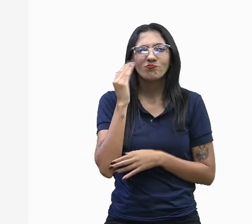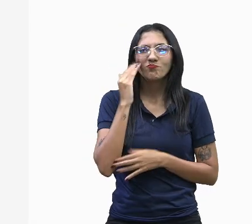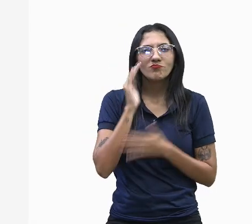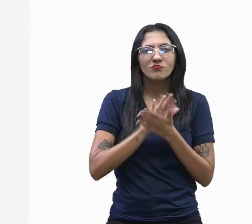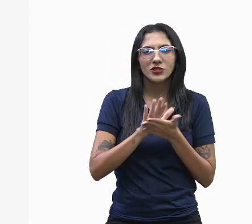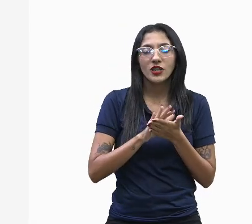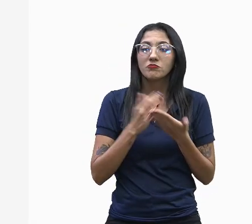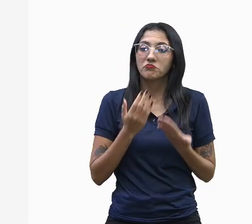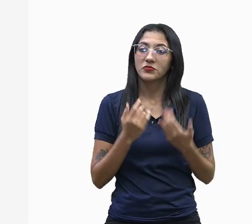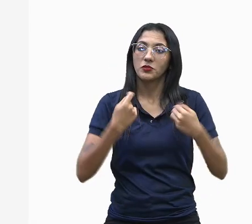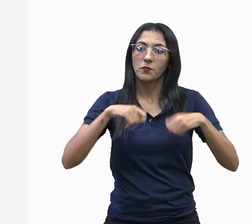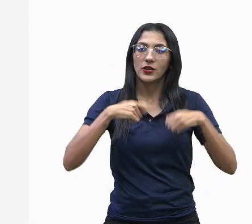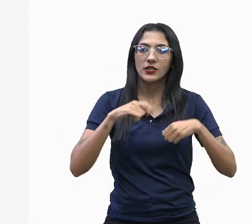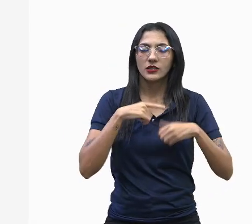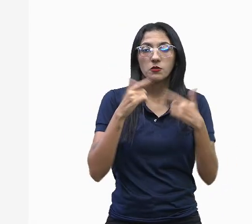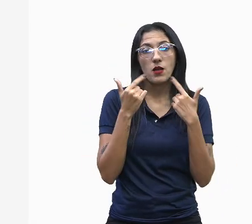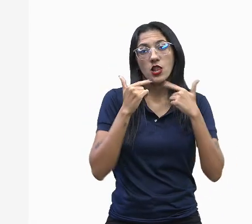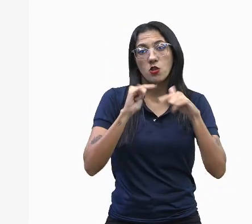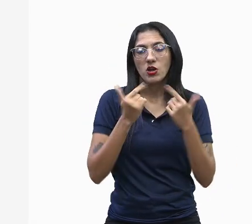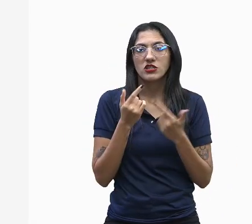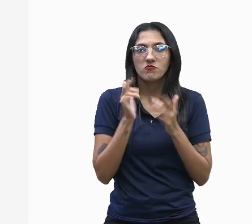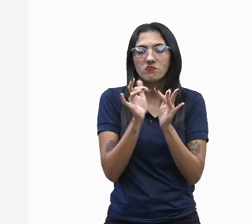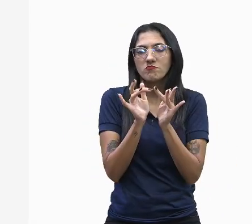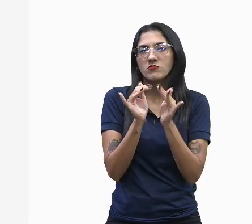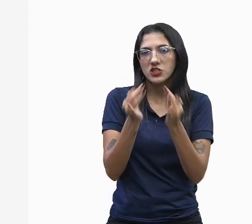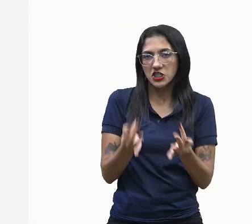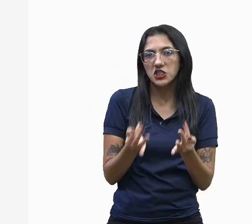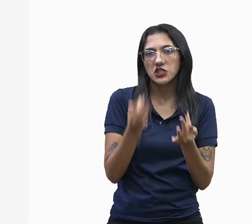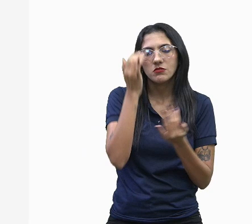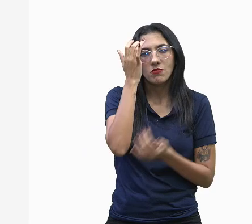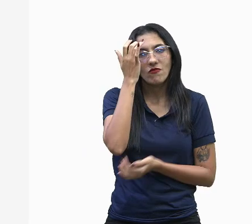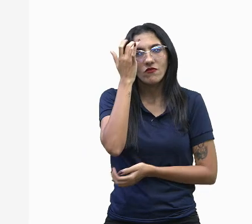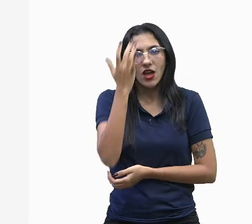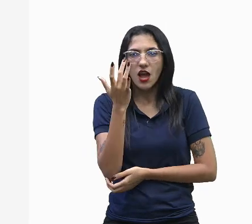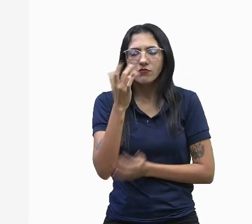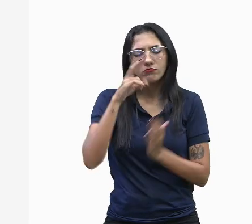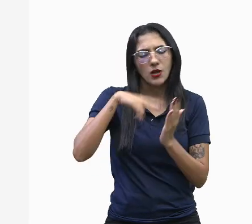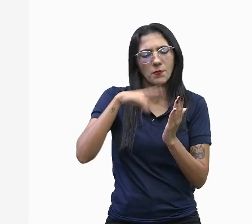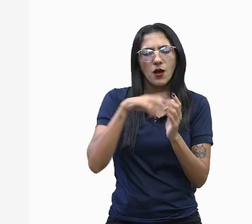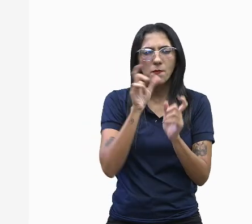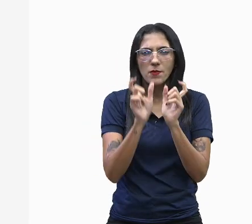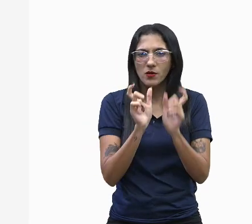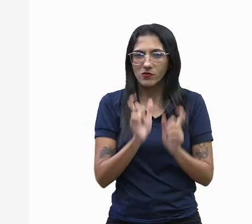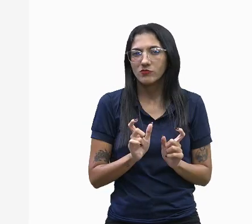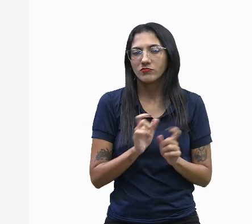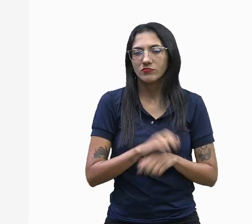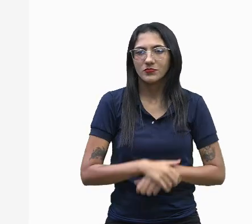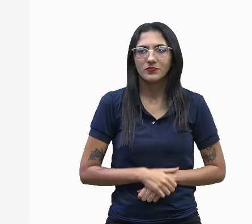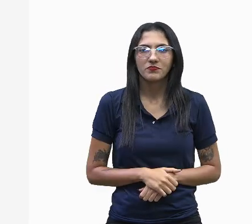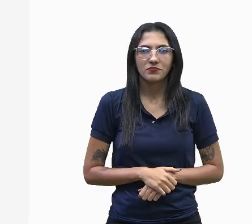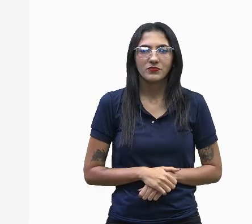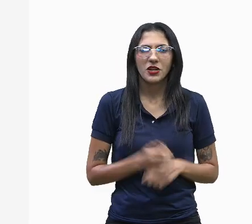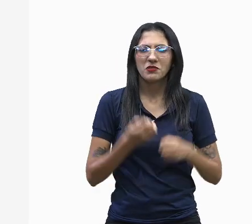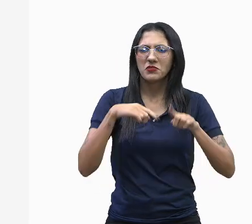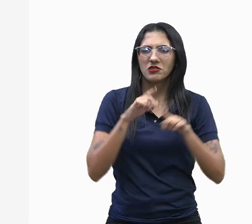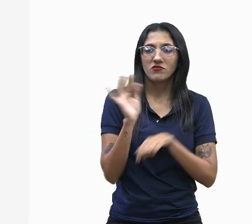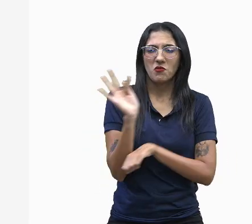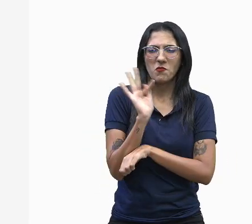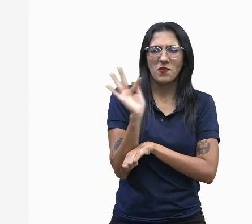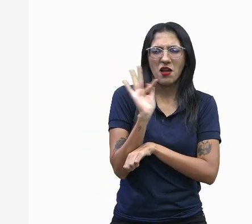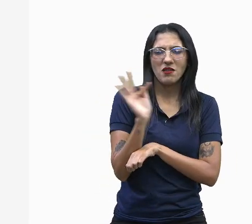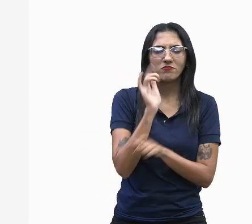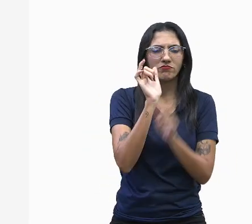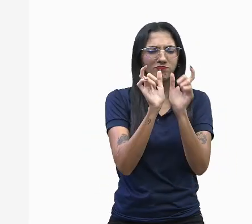uma linguagem acessível, uma linguagem de fácil entendimento, sem muito rebuscamento dentro